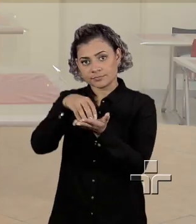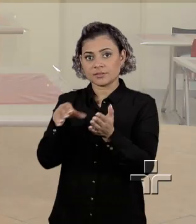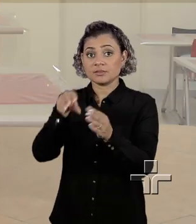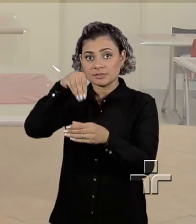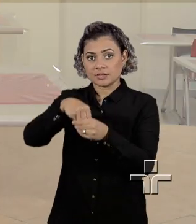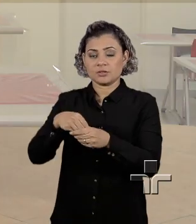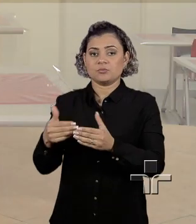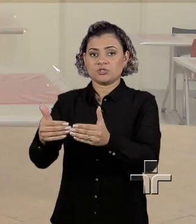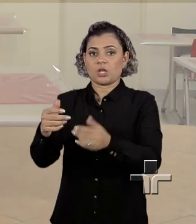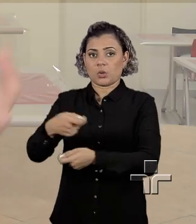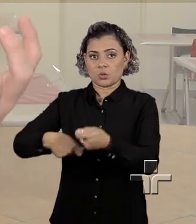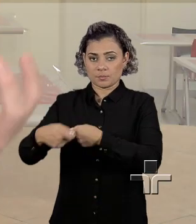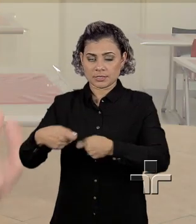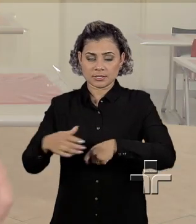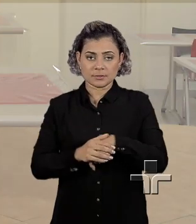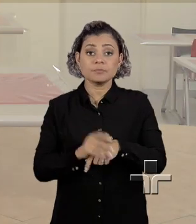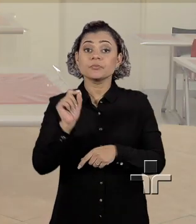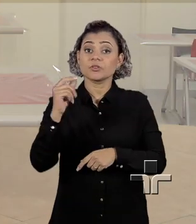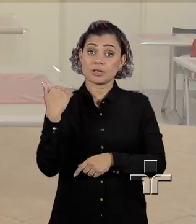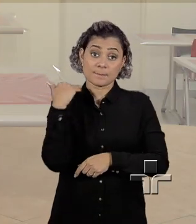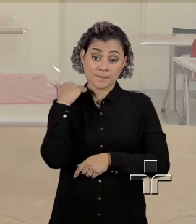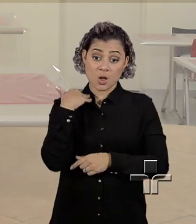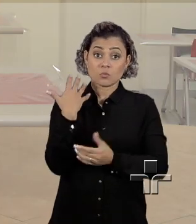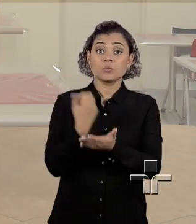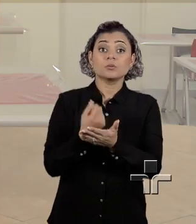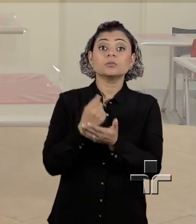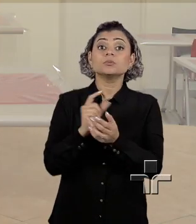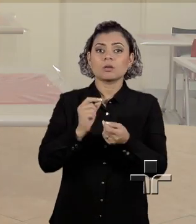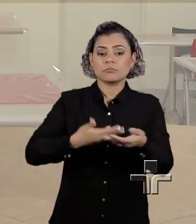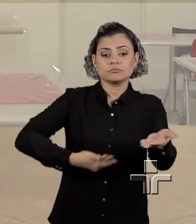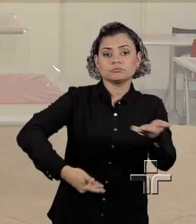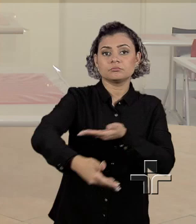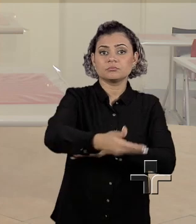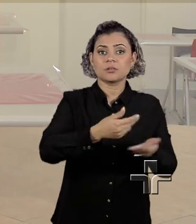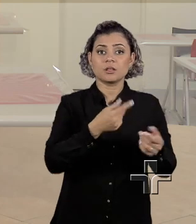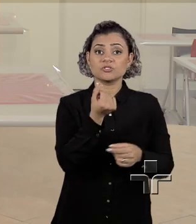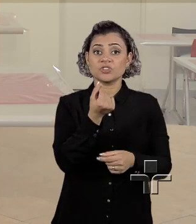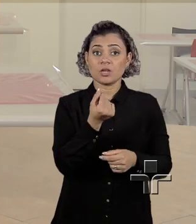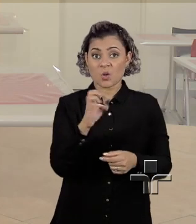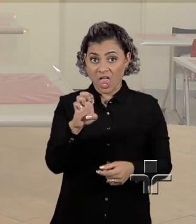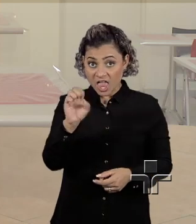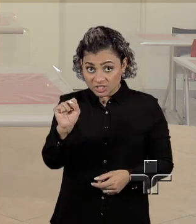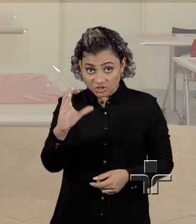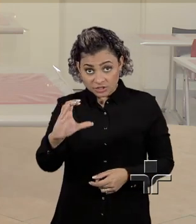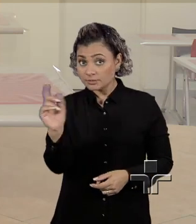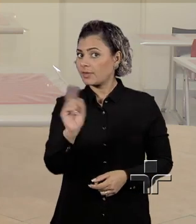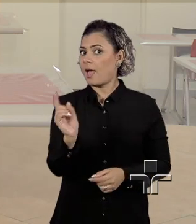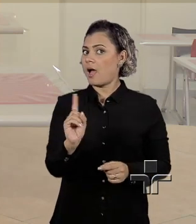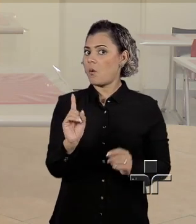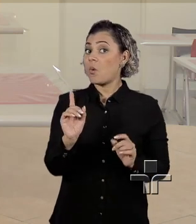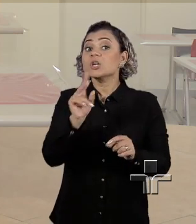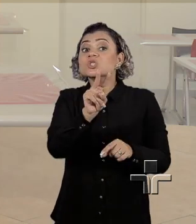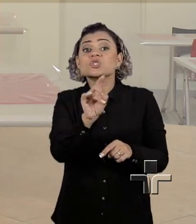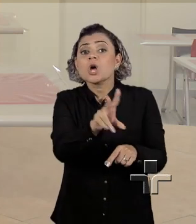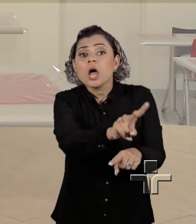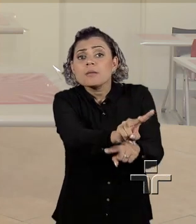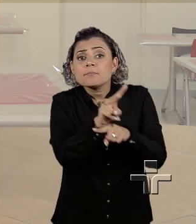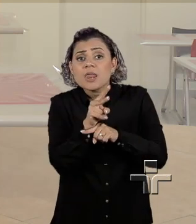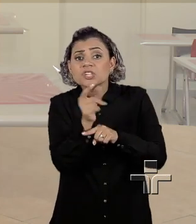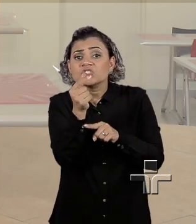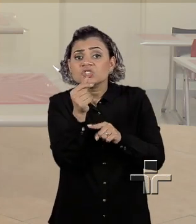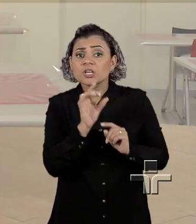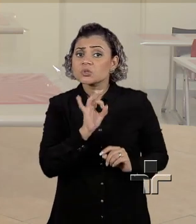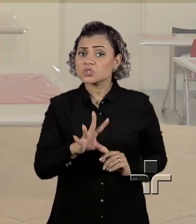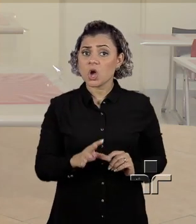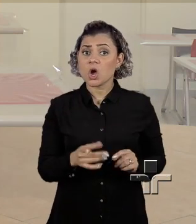A característica do banco é ele capta recurso, ele faz intermediação financeira. A ESC não faz isso. A ESC empresta o dinheiro dos seus